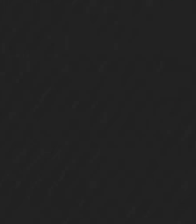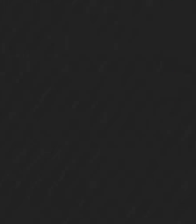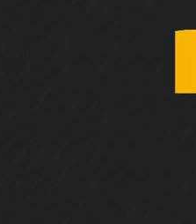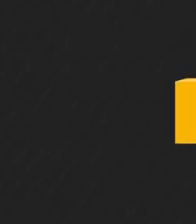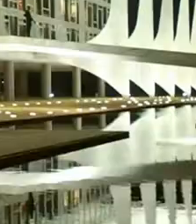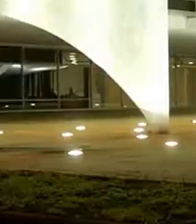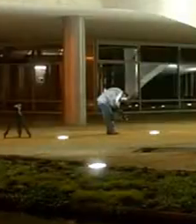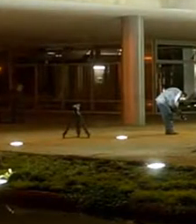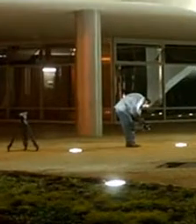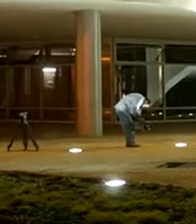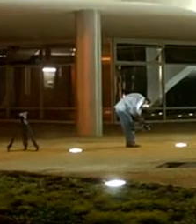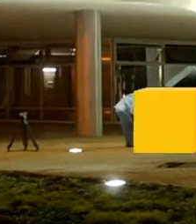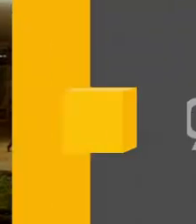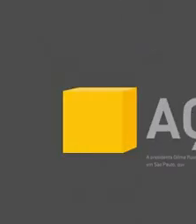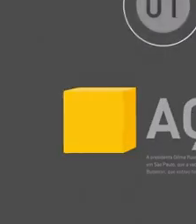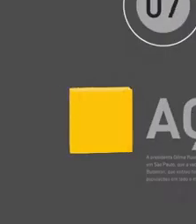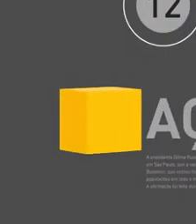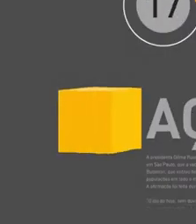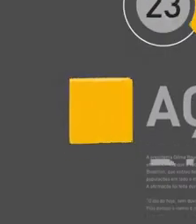Música